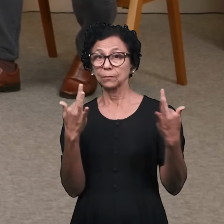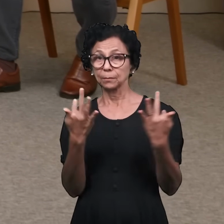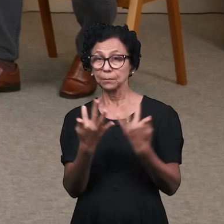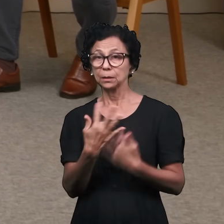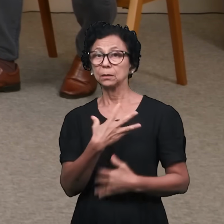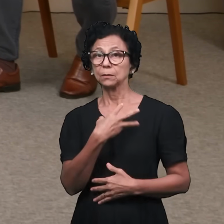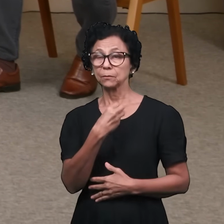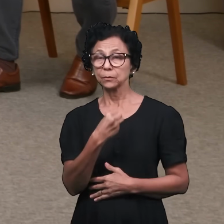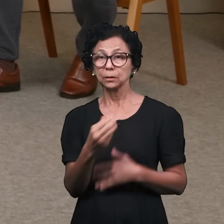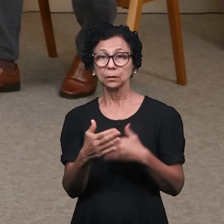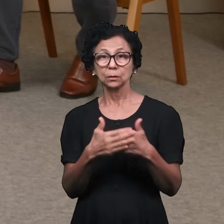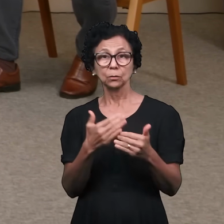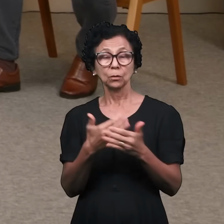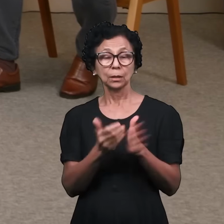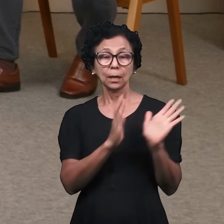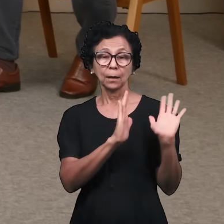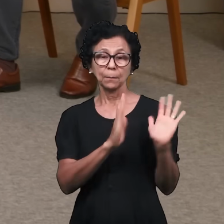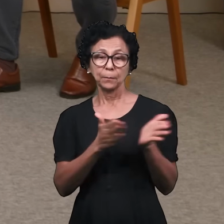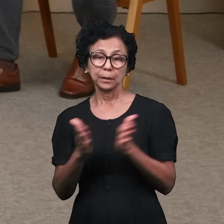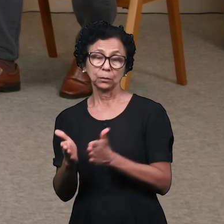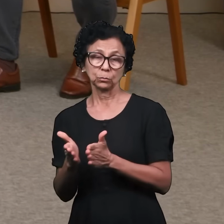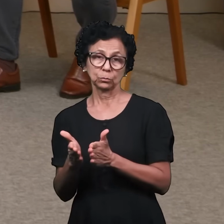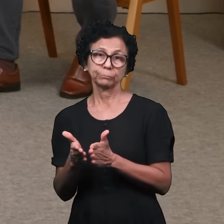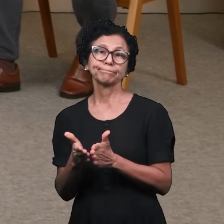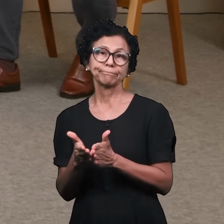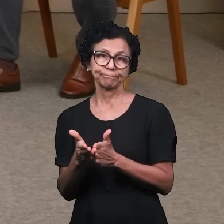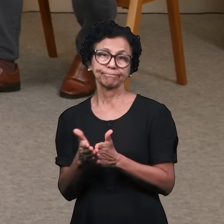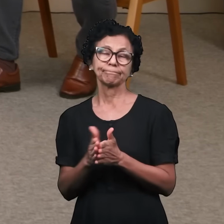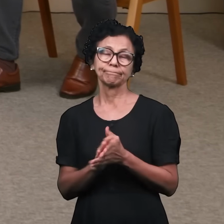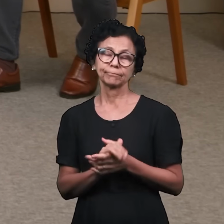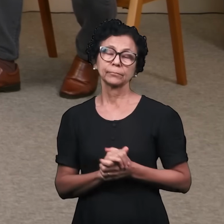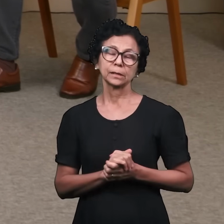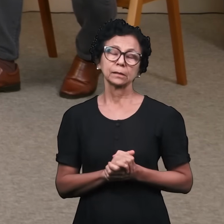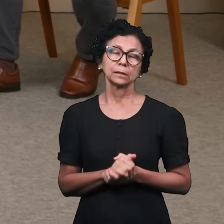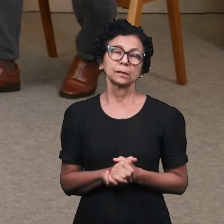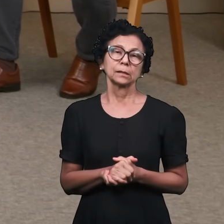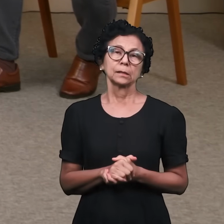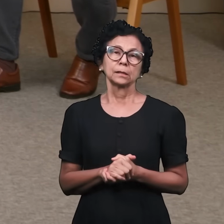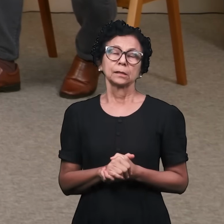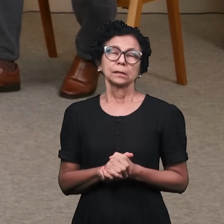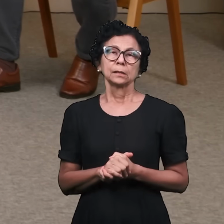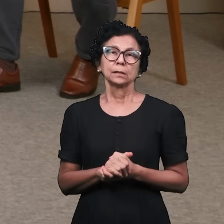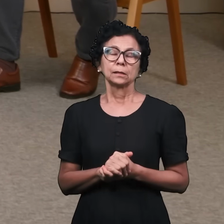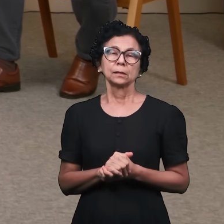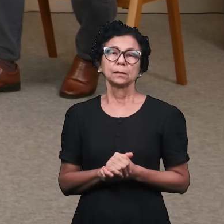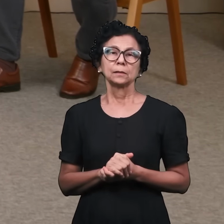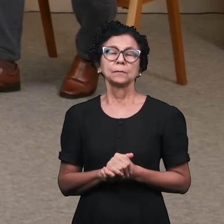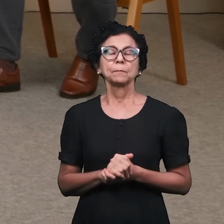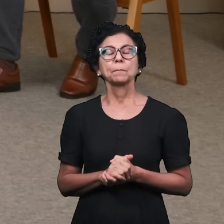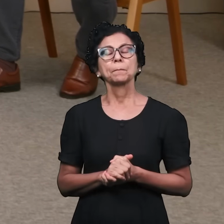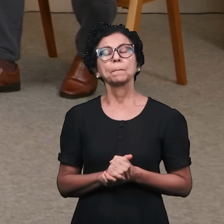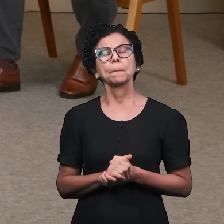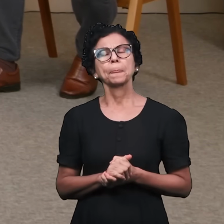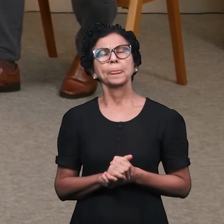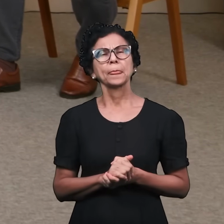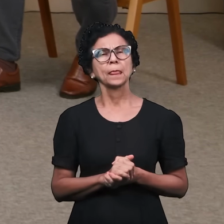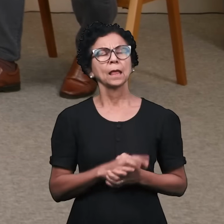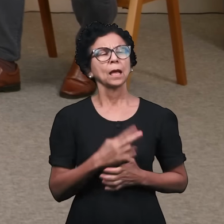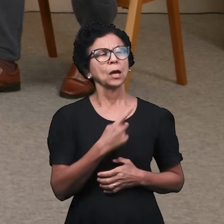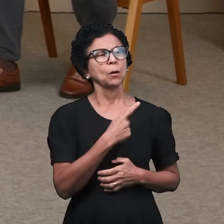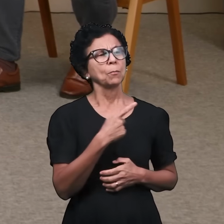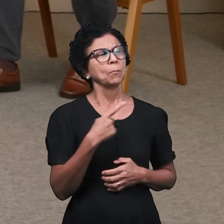nossos filhos. A obediência aos pais. Pastor Fernando, quando diz honra,